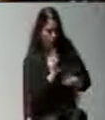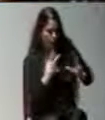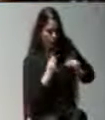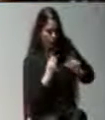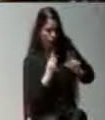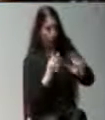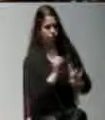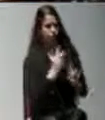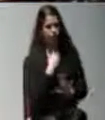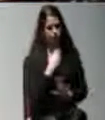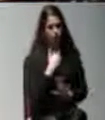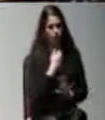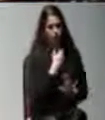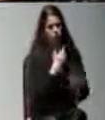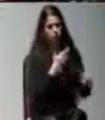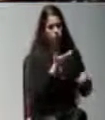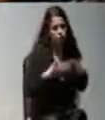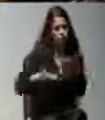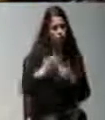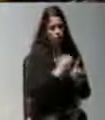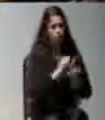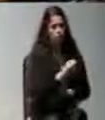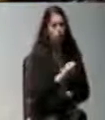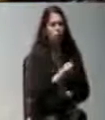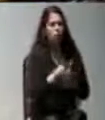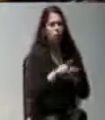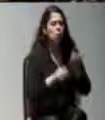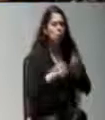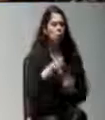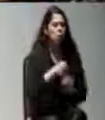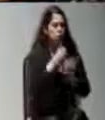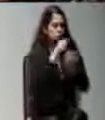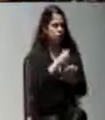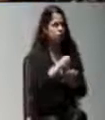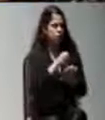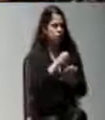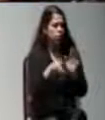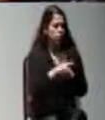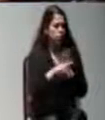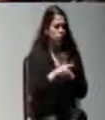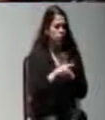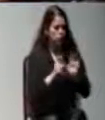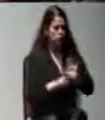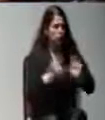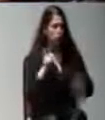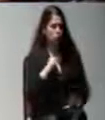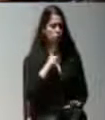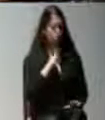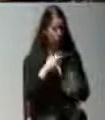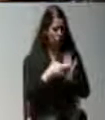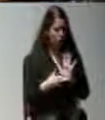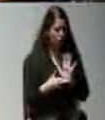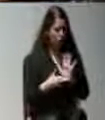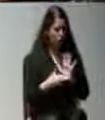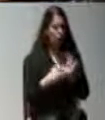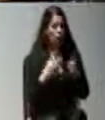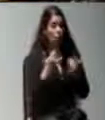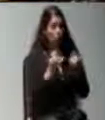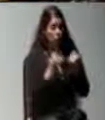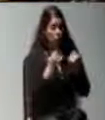que é fundamental é o princípio da autonomia, que ao mesmo tempo que enfrenta as noções de classe e das